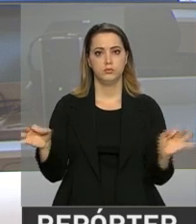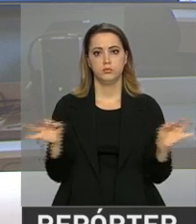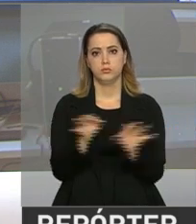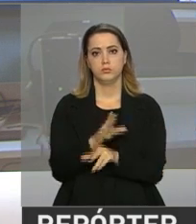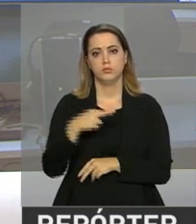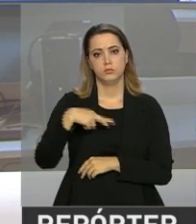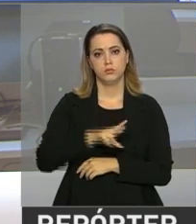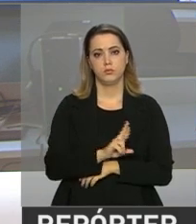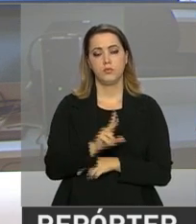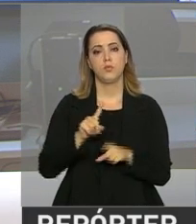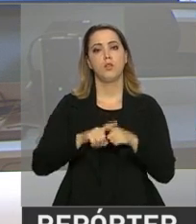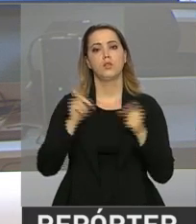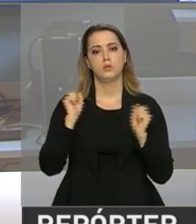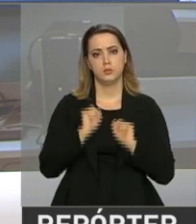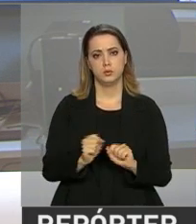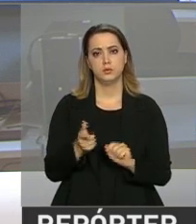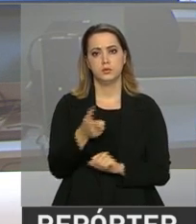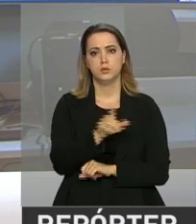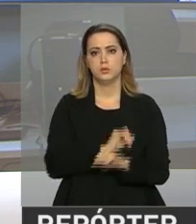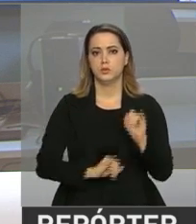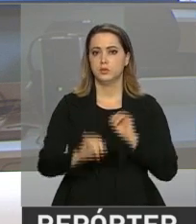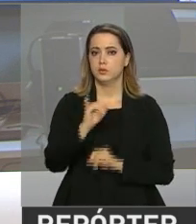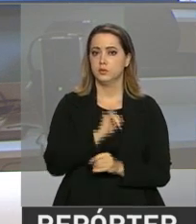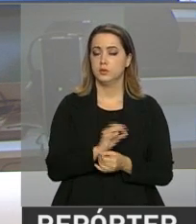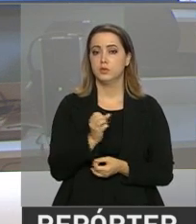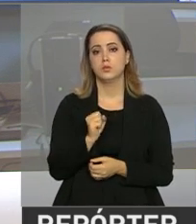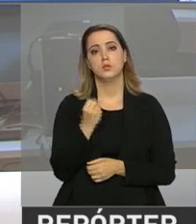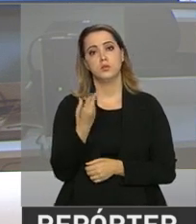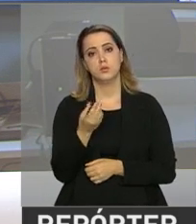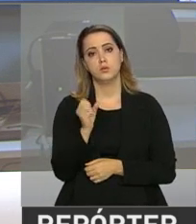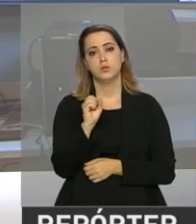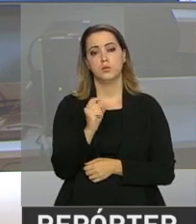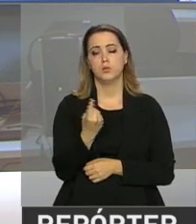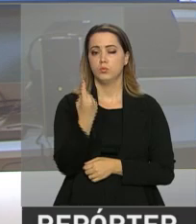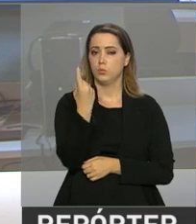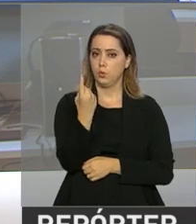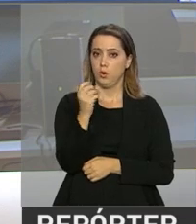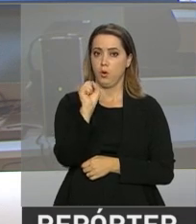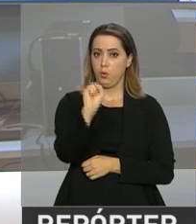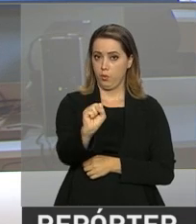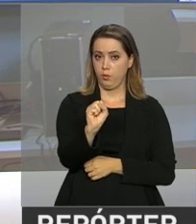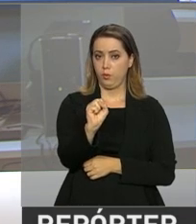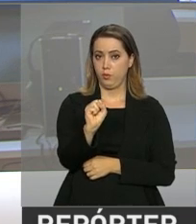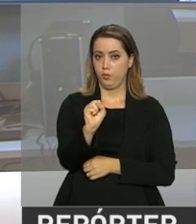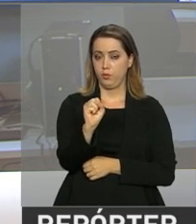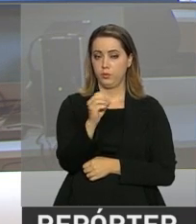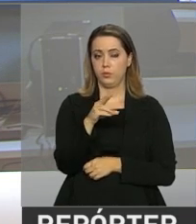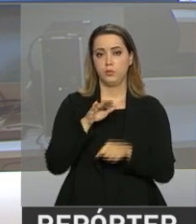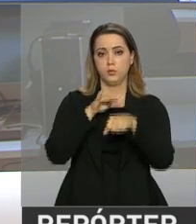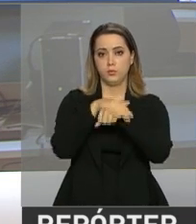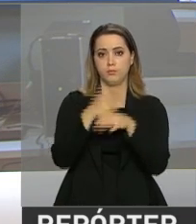Repórter NBR, mas podemos voltar a qualquer momento com outras informações ou daqui a pouco, às 8 da noite, na próxima